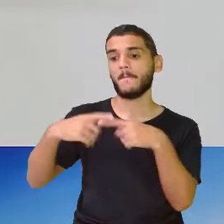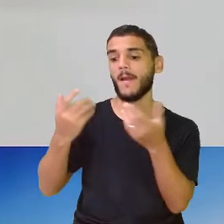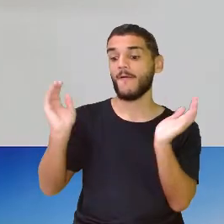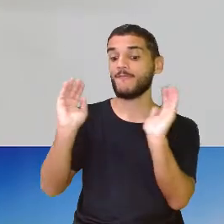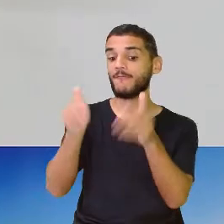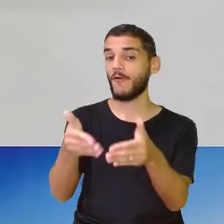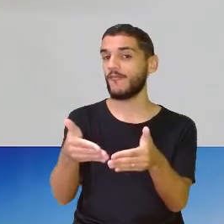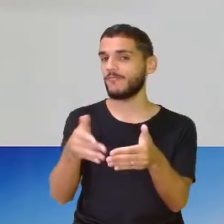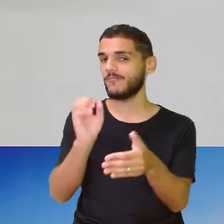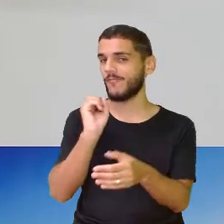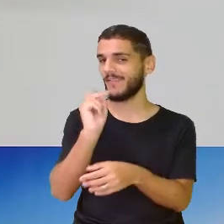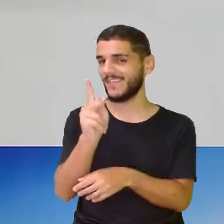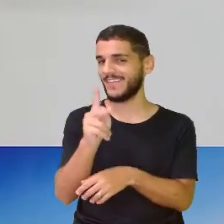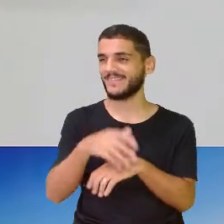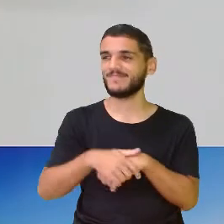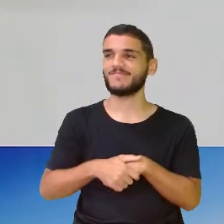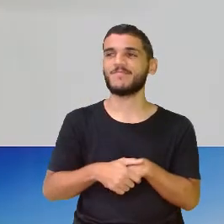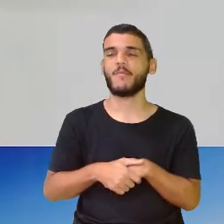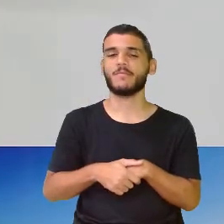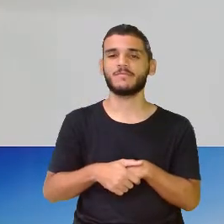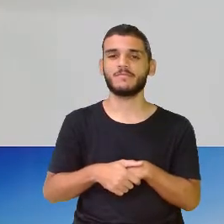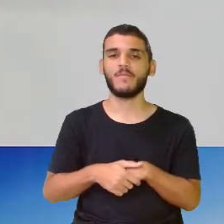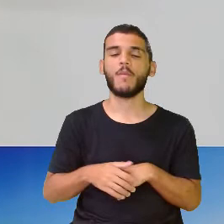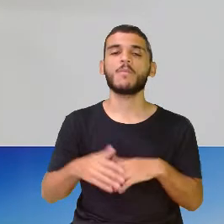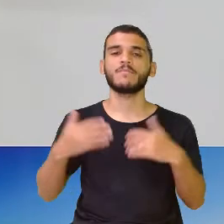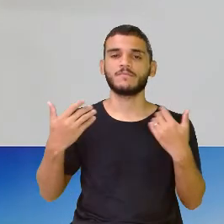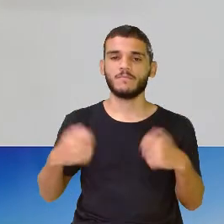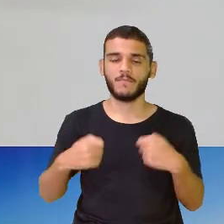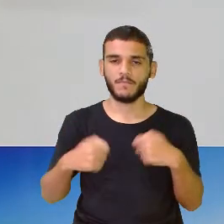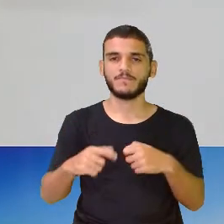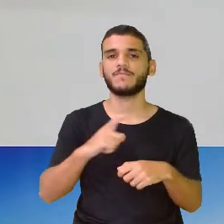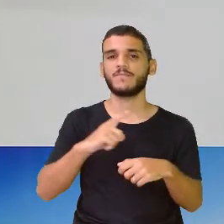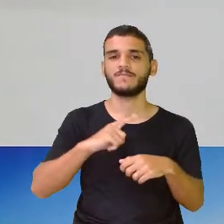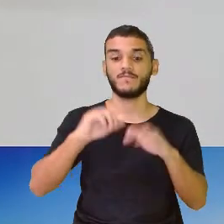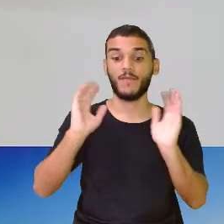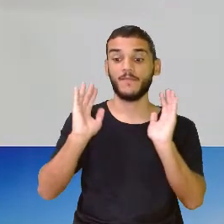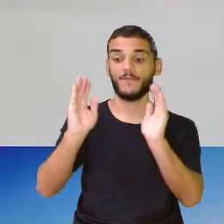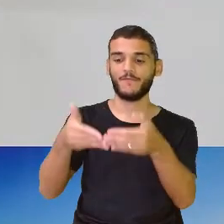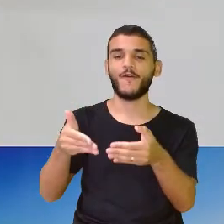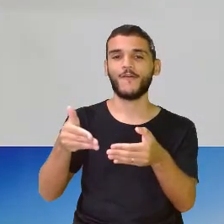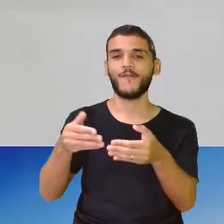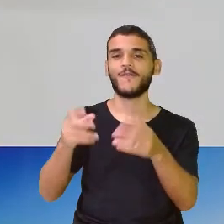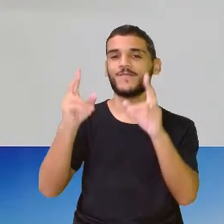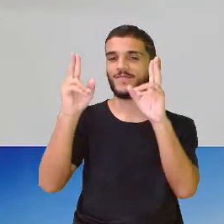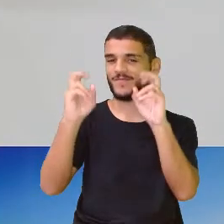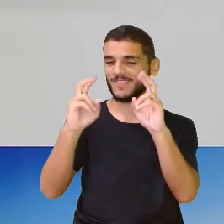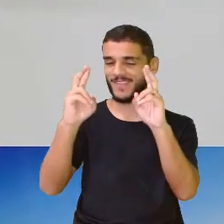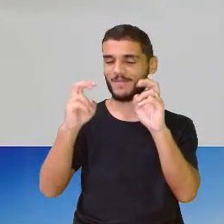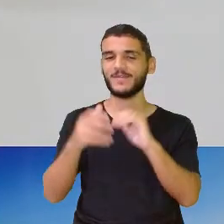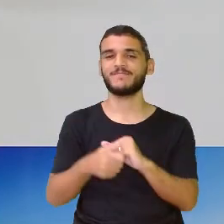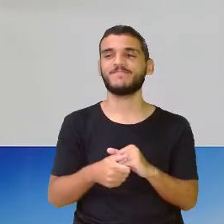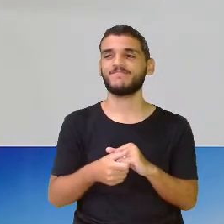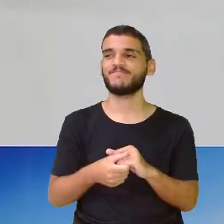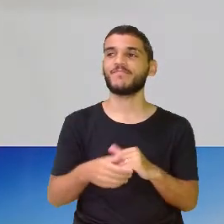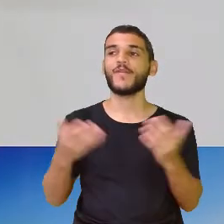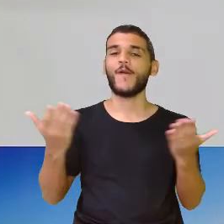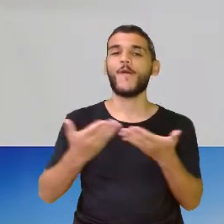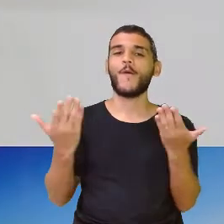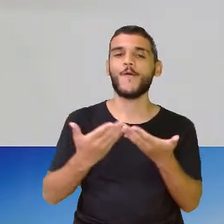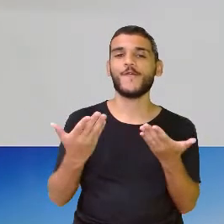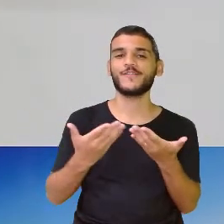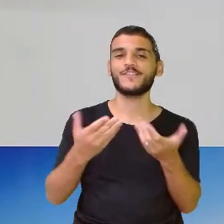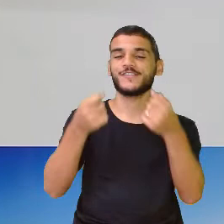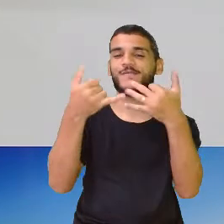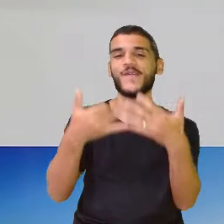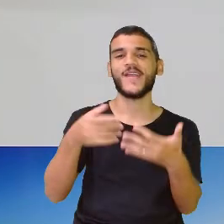gente. Foco na aula, foco no conteúdo, porque nós vamos falar de palavras. E a gente